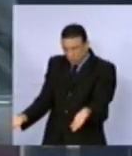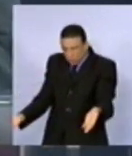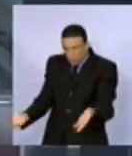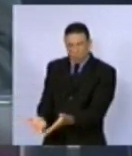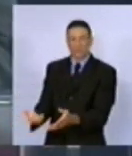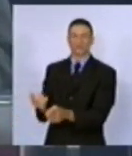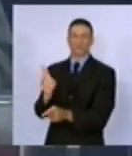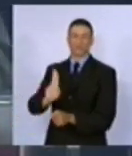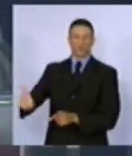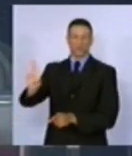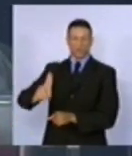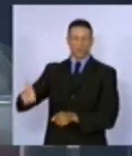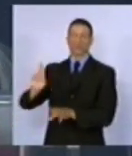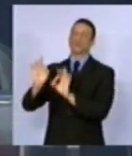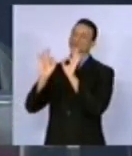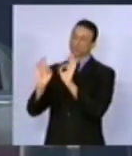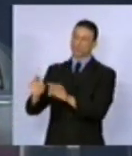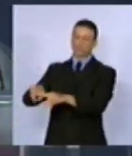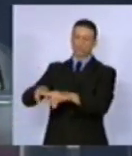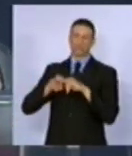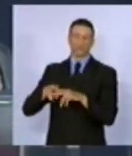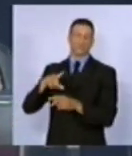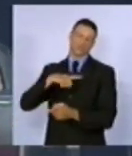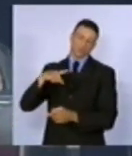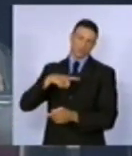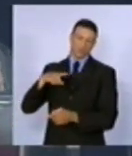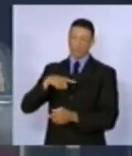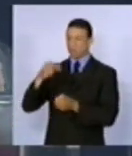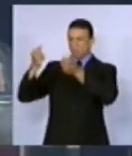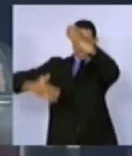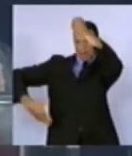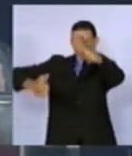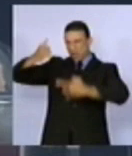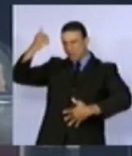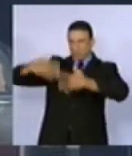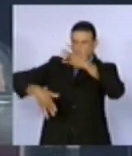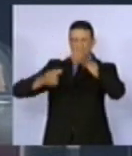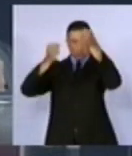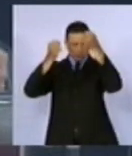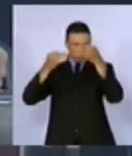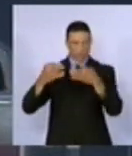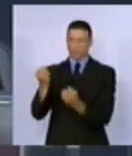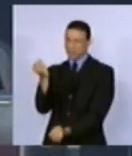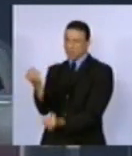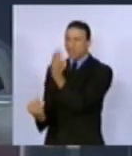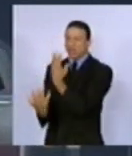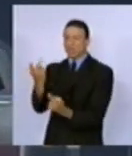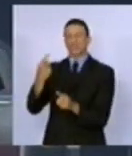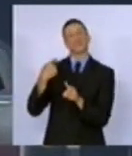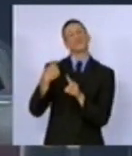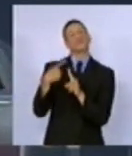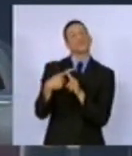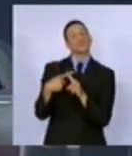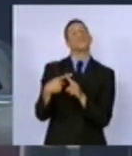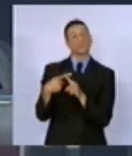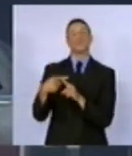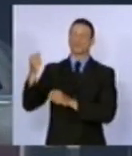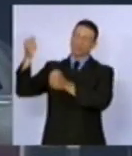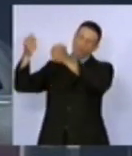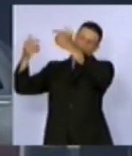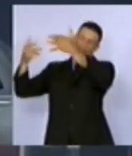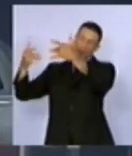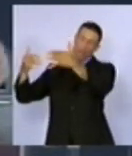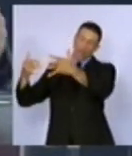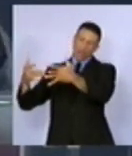seu uso a justificativa foi o que não faltou que tivemos muitas justificativas para a continuidade